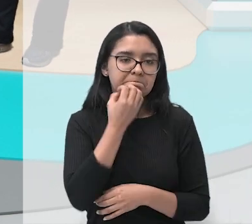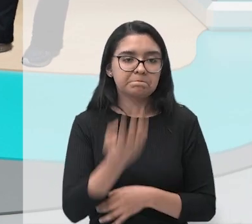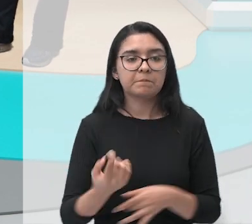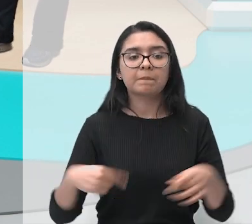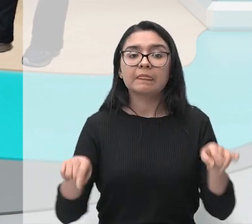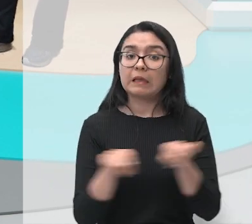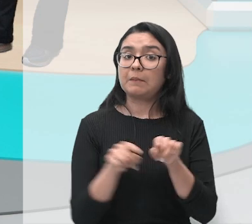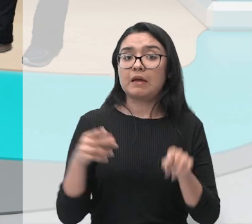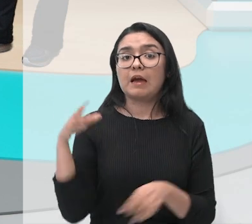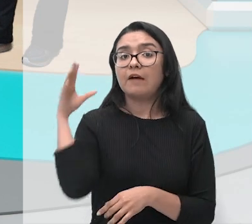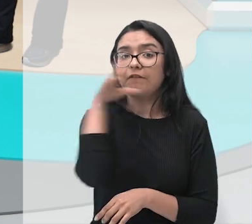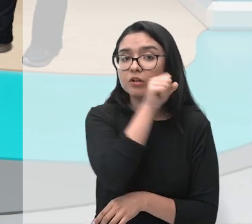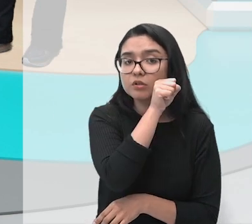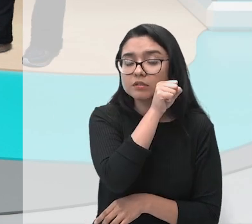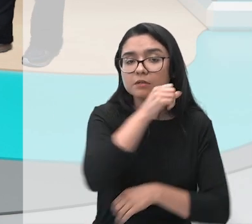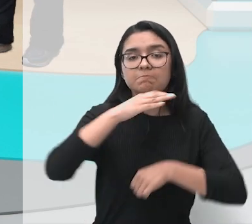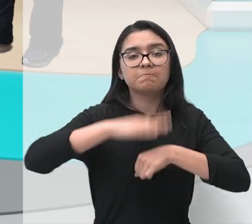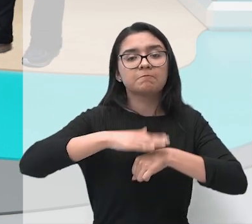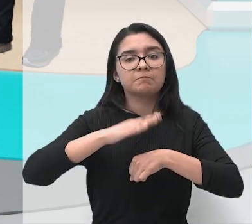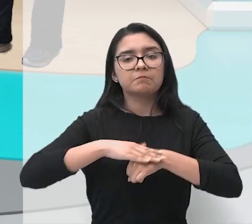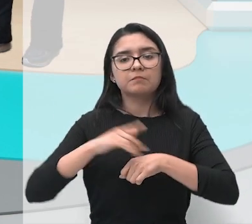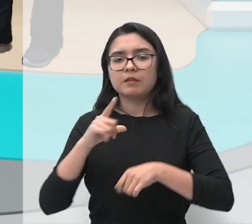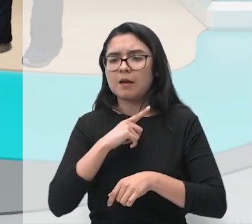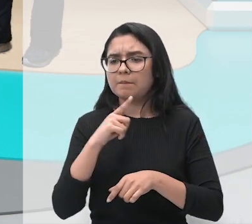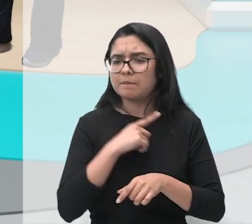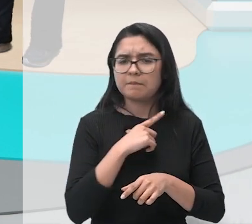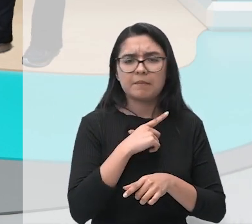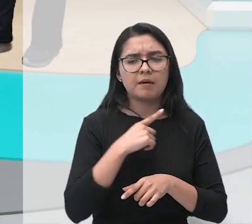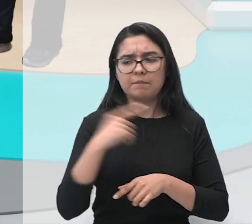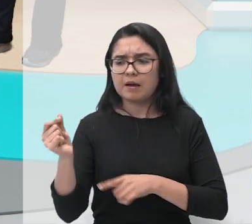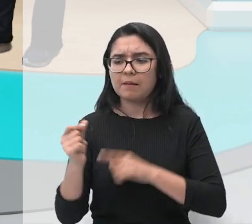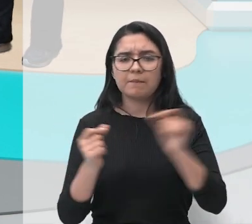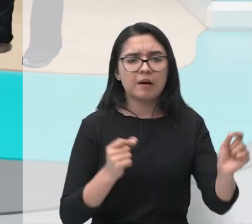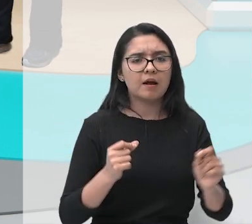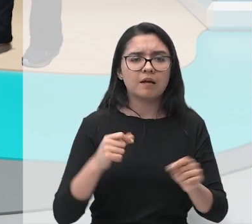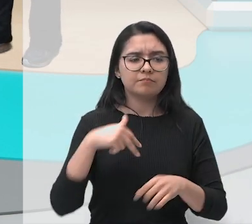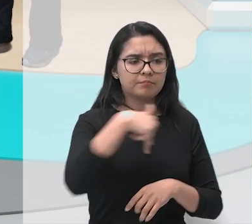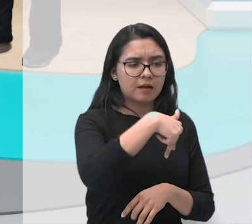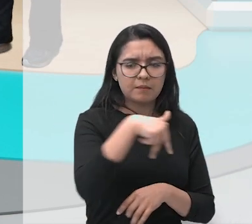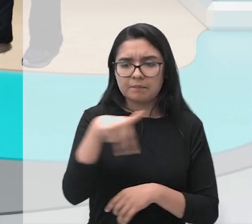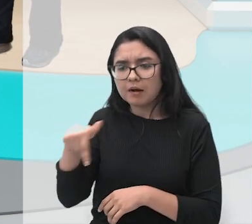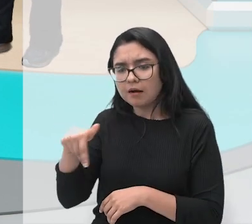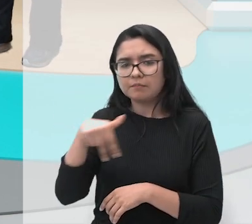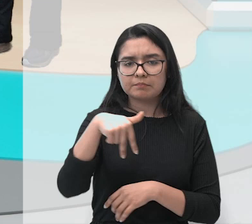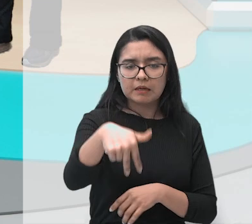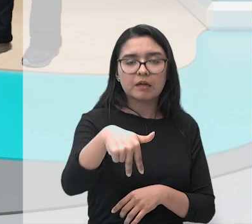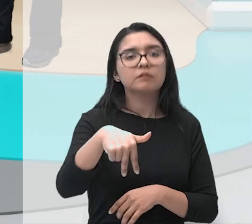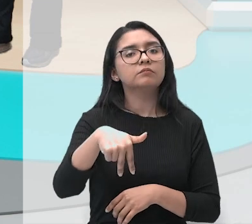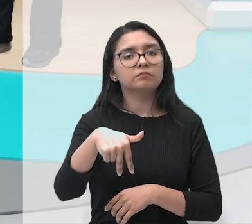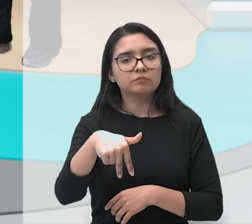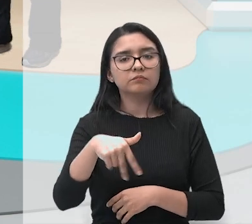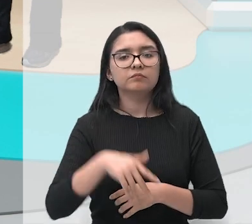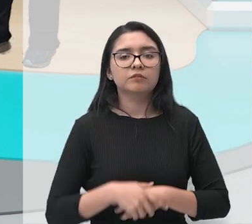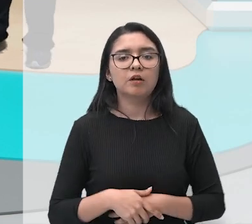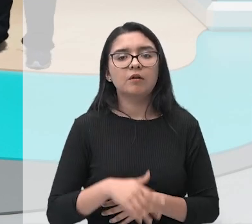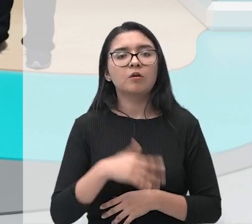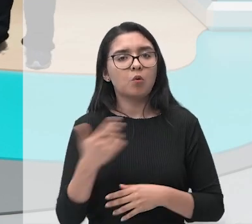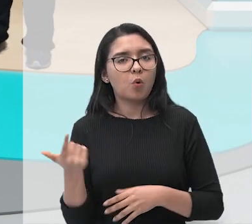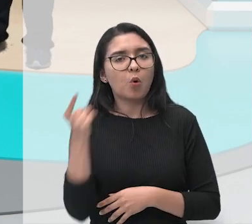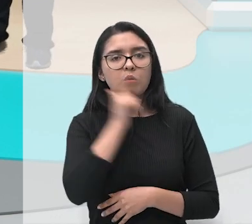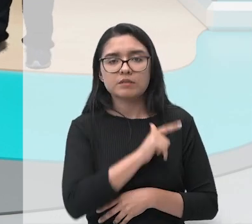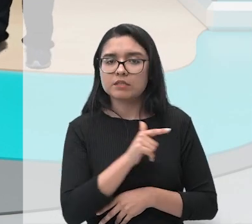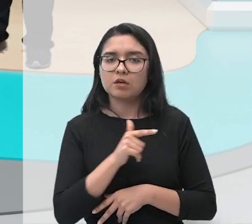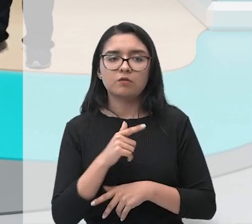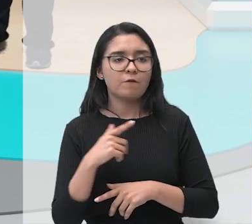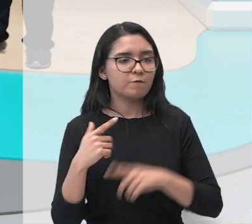Trabalha a agilidade, que é você mudar de direcionamento muito rápido. Estou indo na reta, do nada veio o perseguidor, consigo